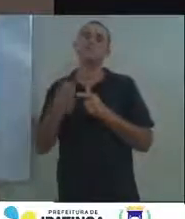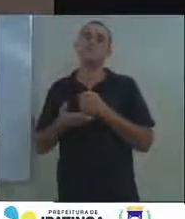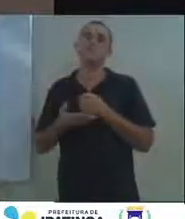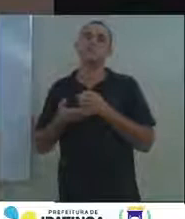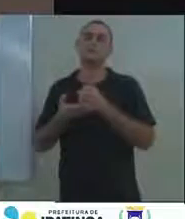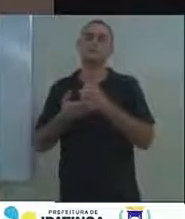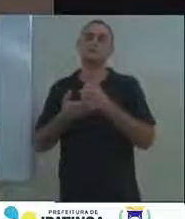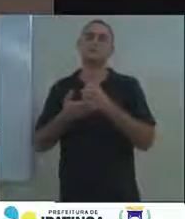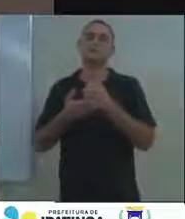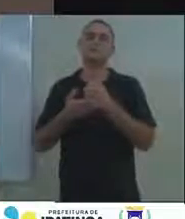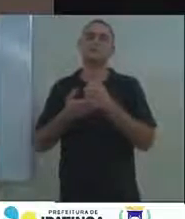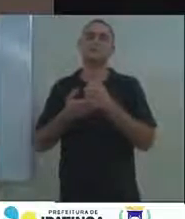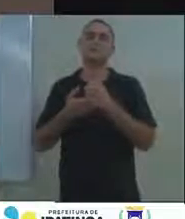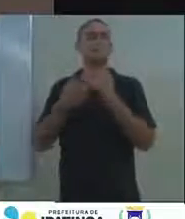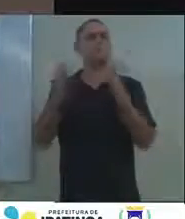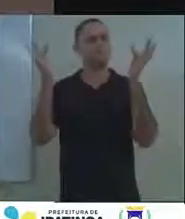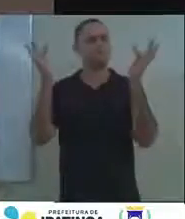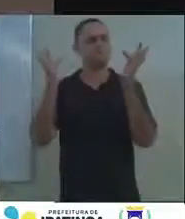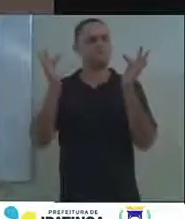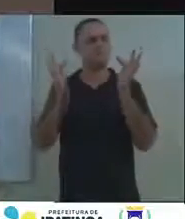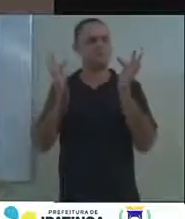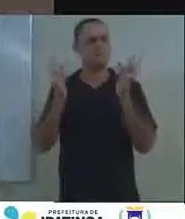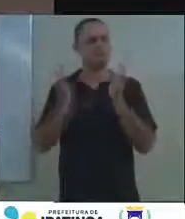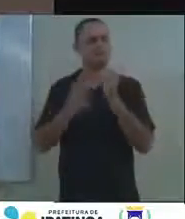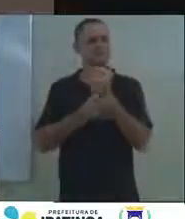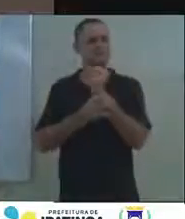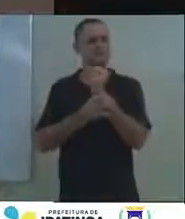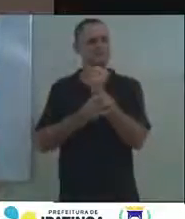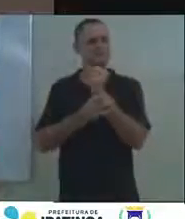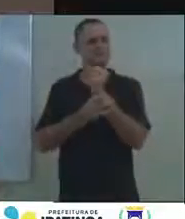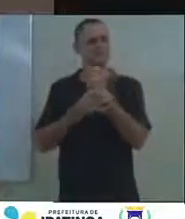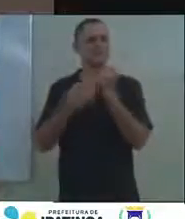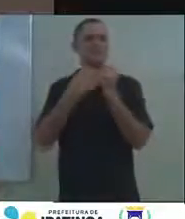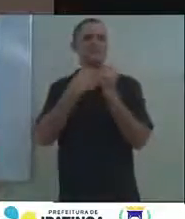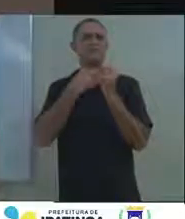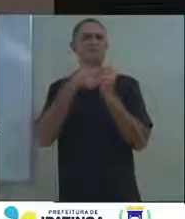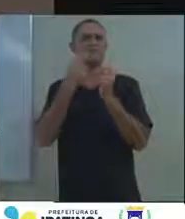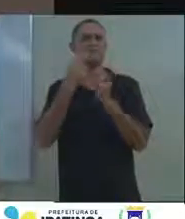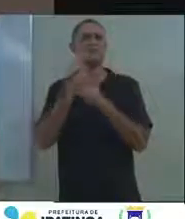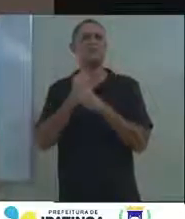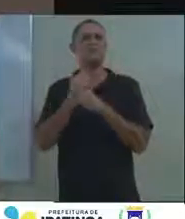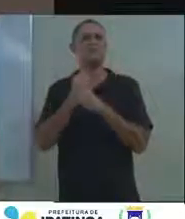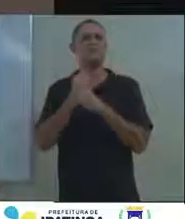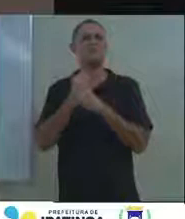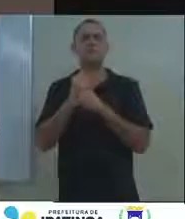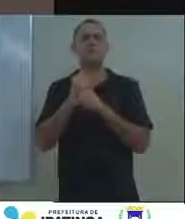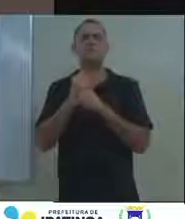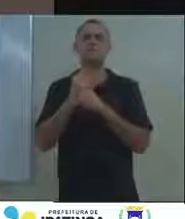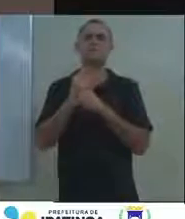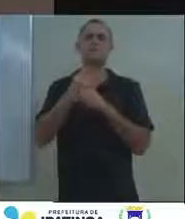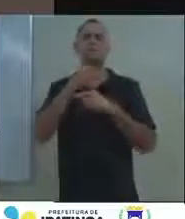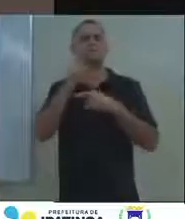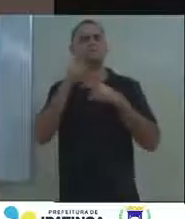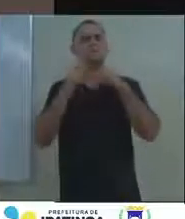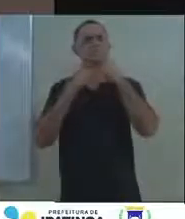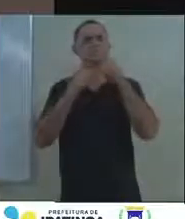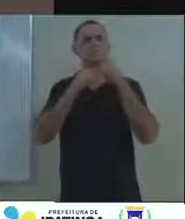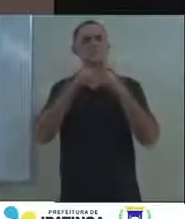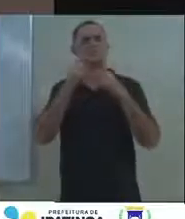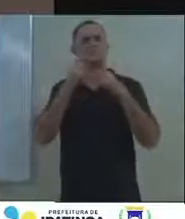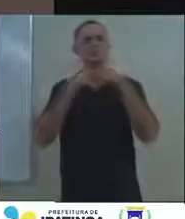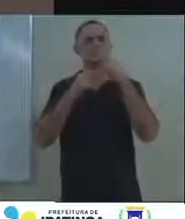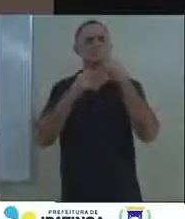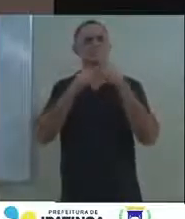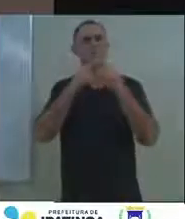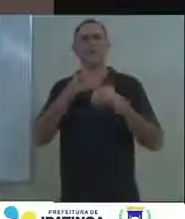muito saudável para todo mundo, com muita segurança, né, a gente está em um momento de muita incerteza. Então, eu